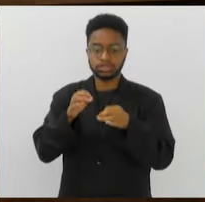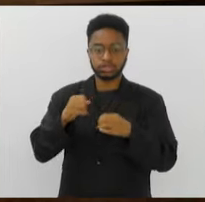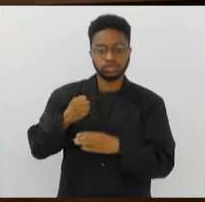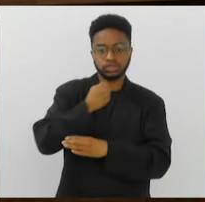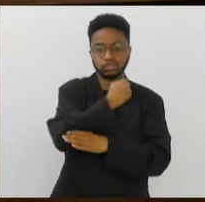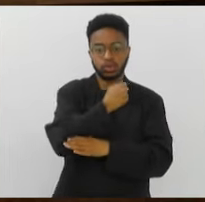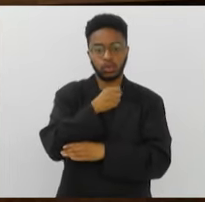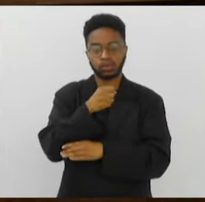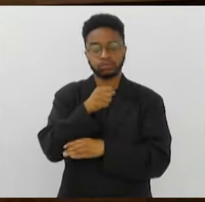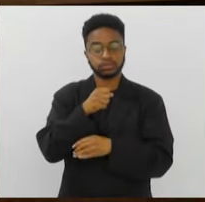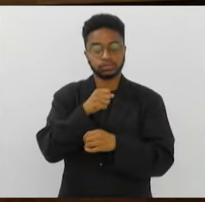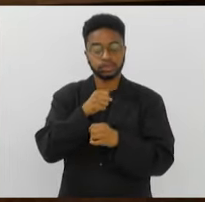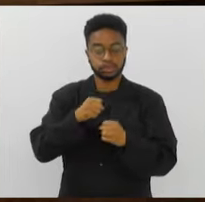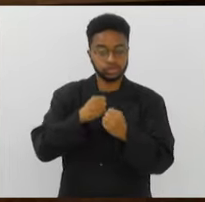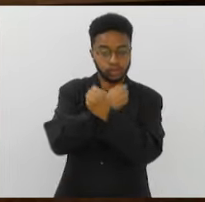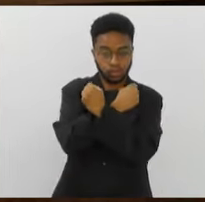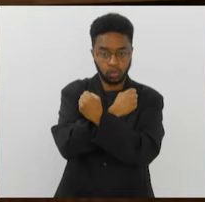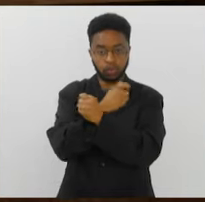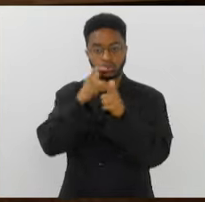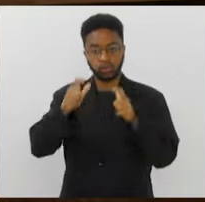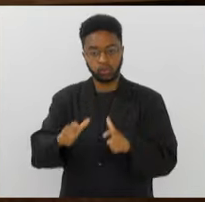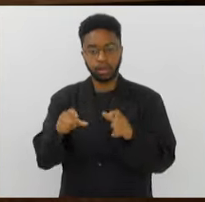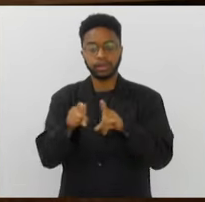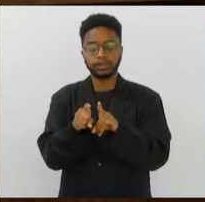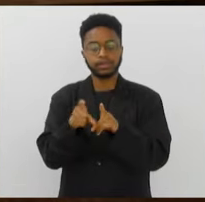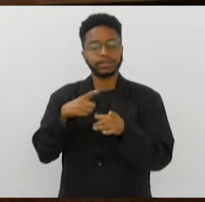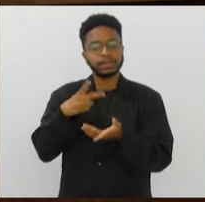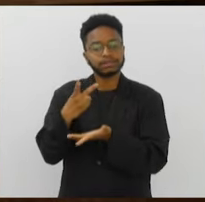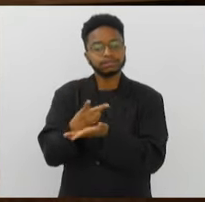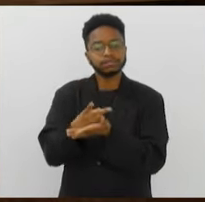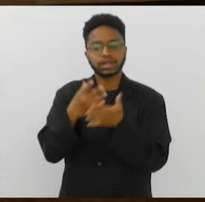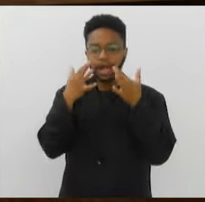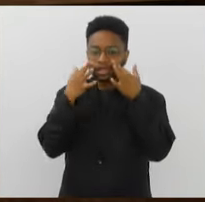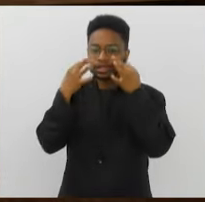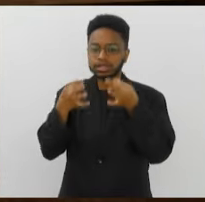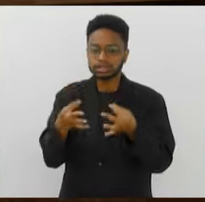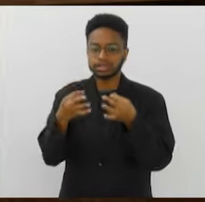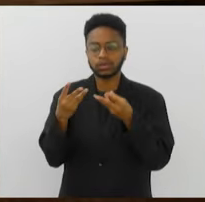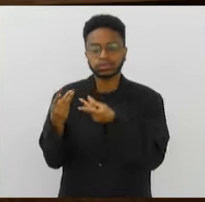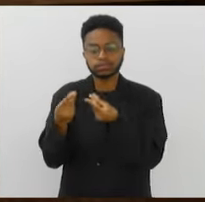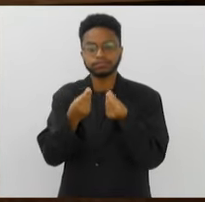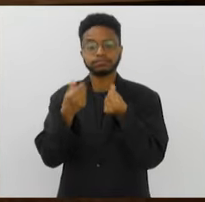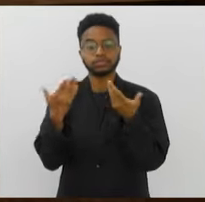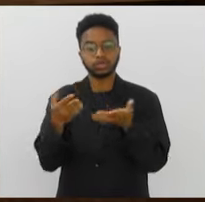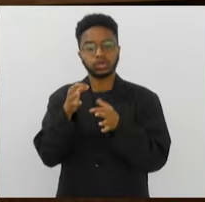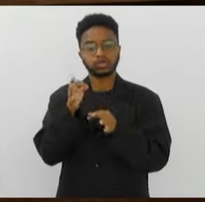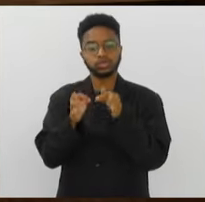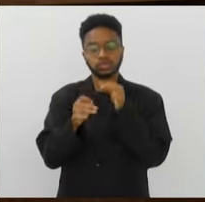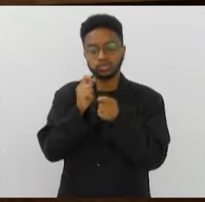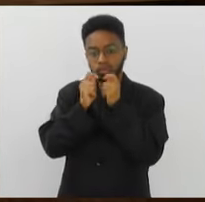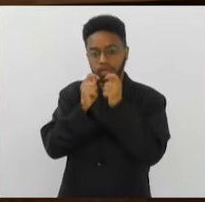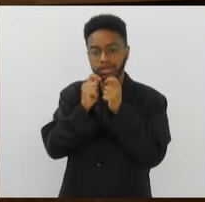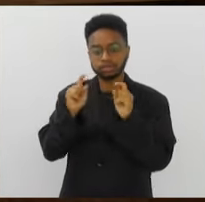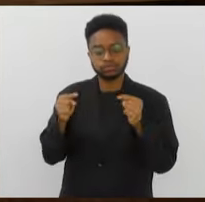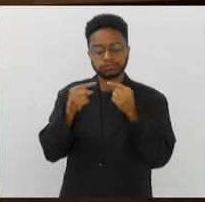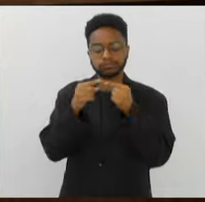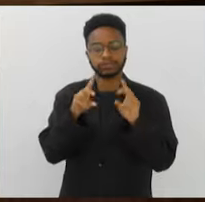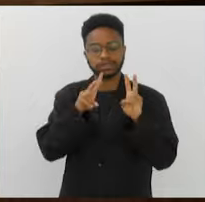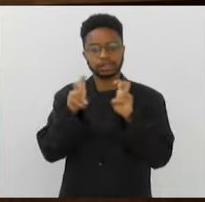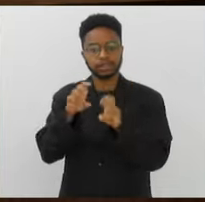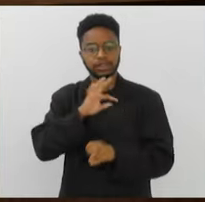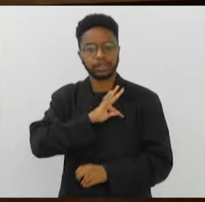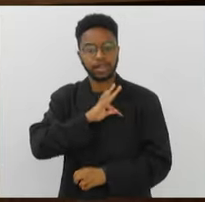uma forma muito sensível e muito atenta. Então, é um jornalismo que se pega aos detalhes técnicos, mas também